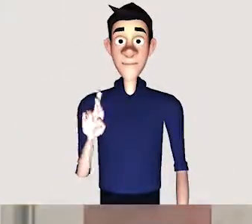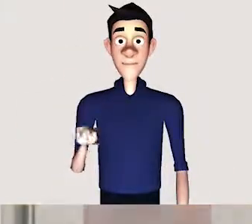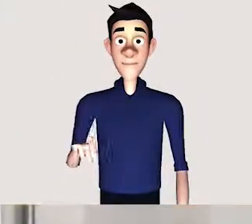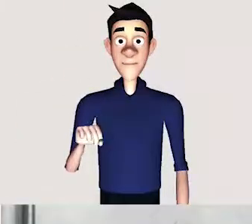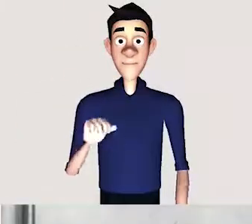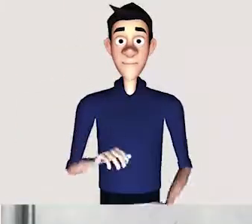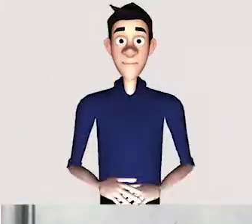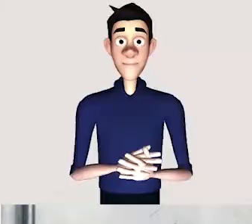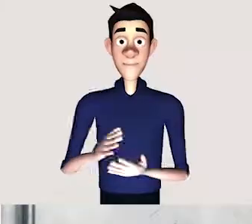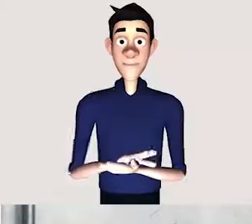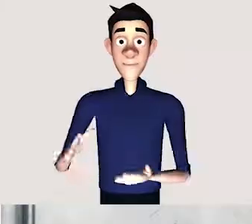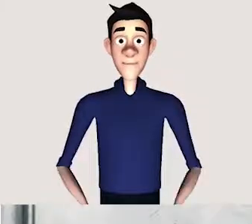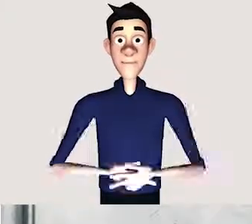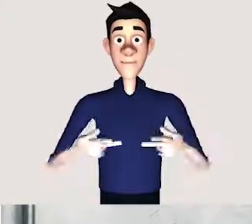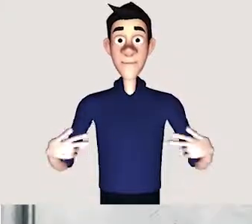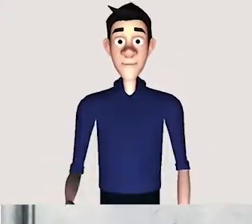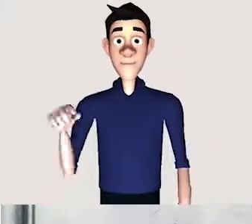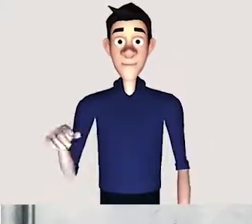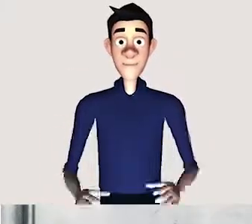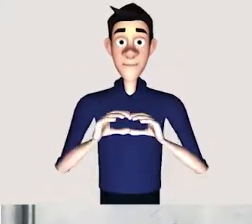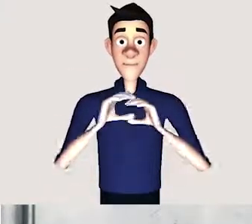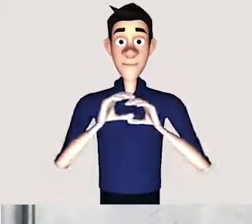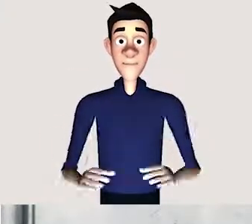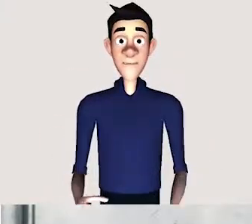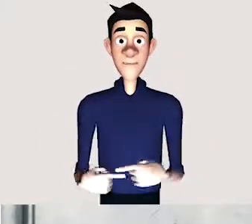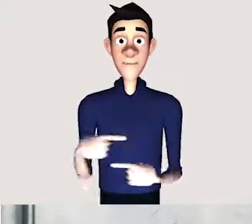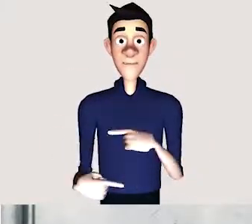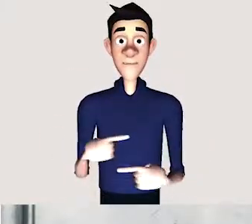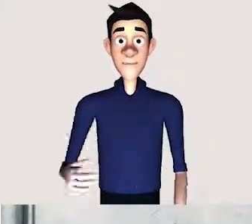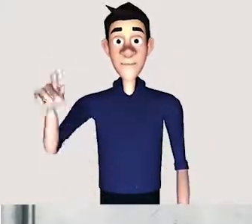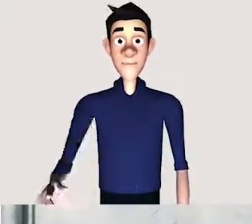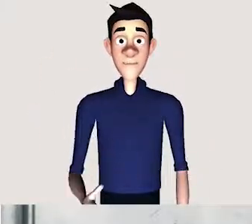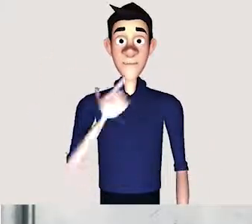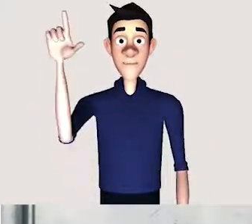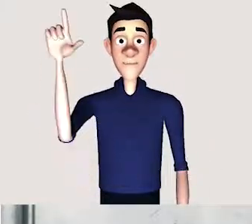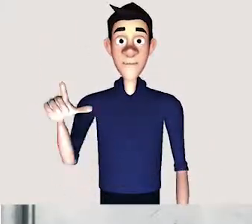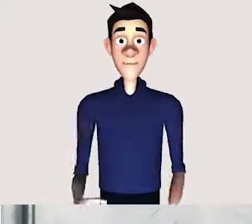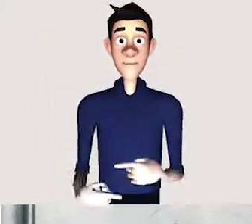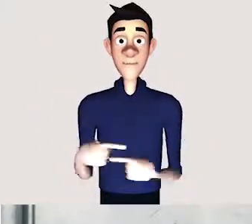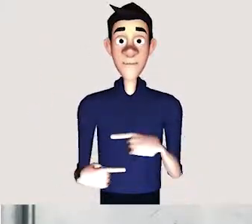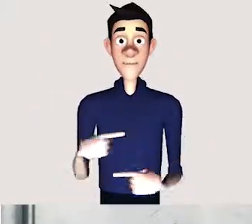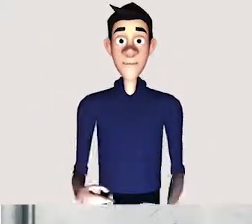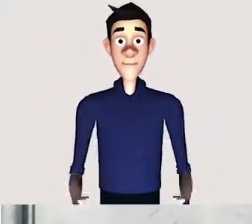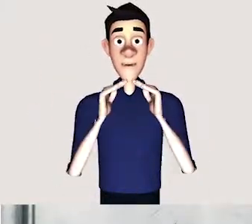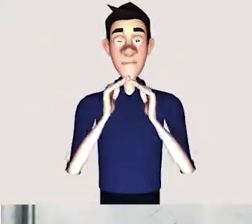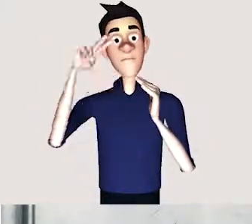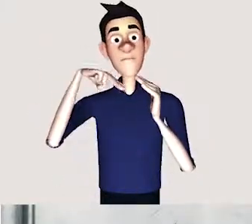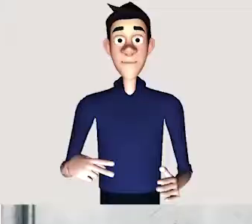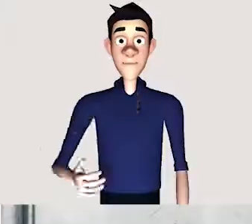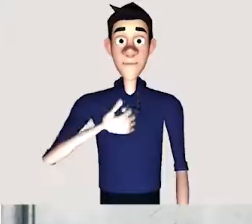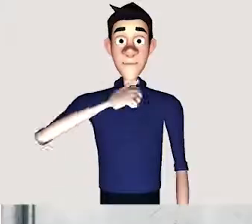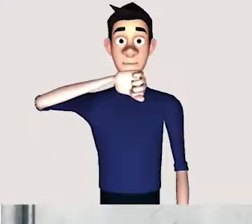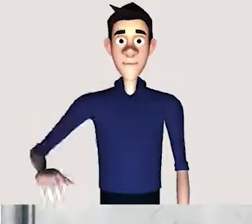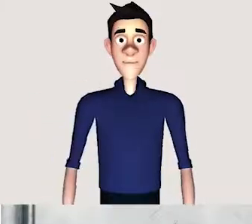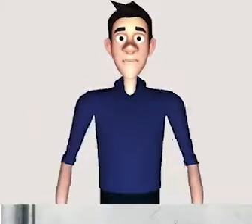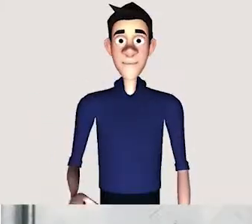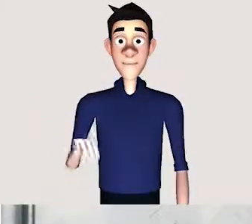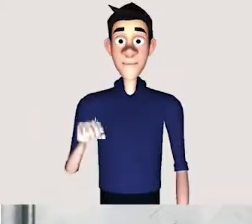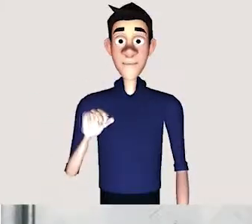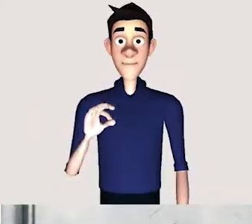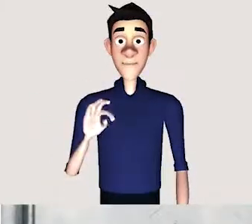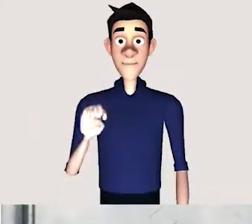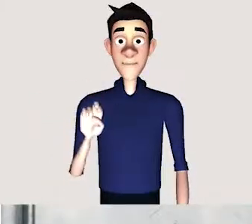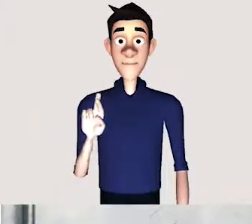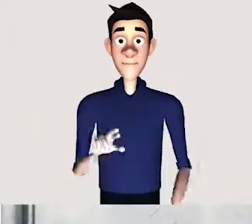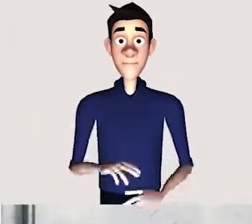nós não trabalhamos na ideia de matrimônio como uma herança materna? Seria possível pensar